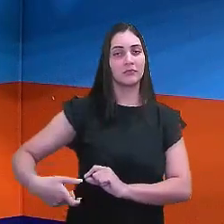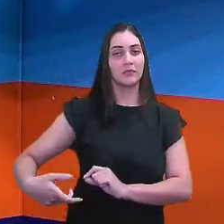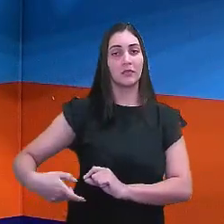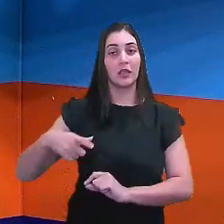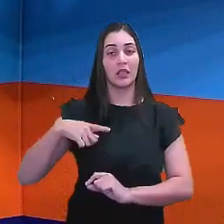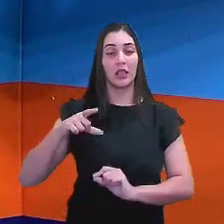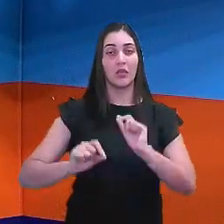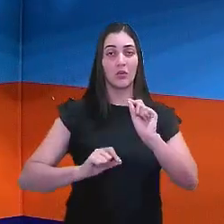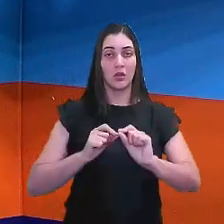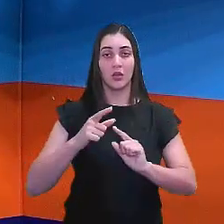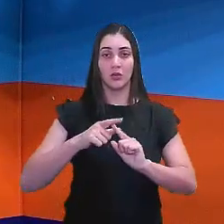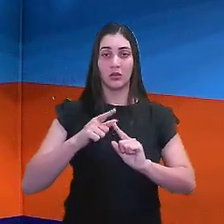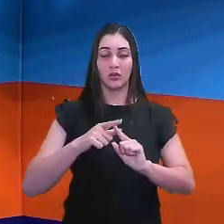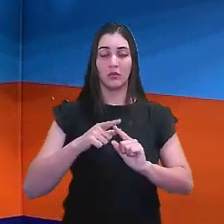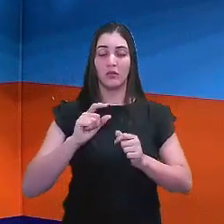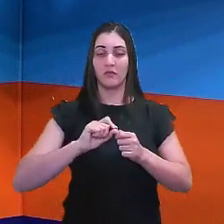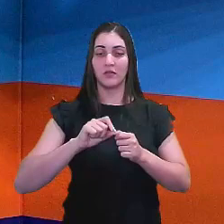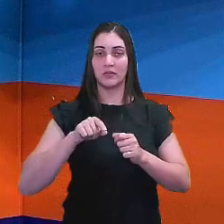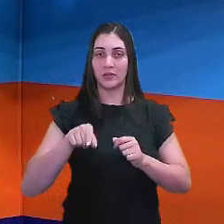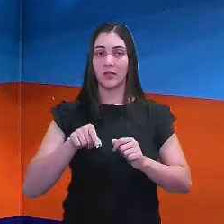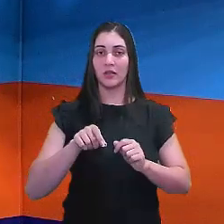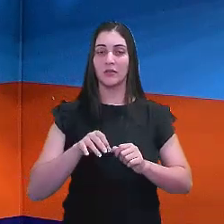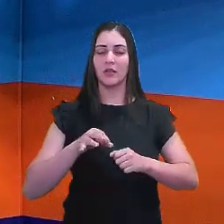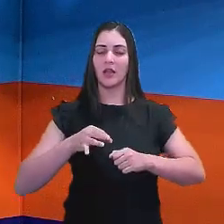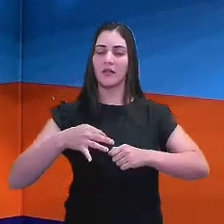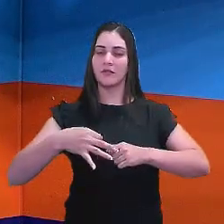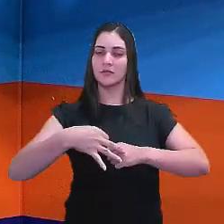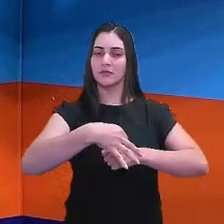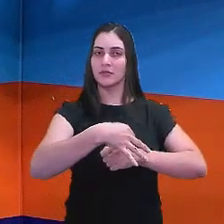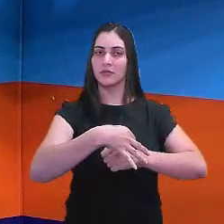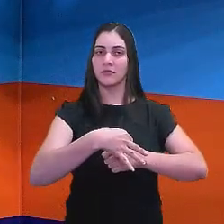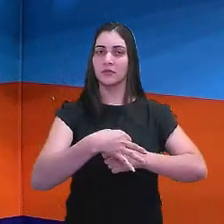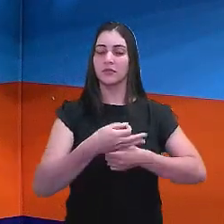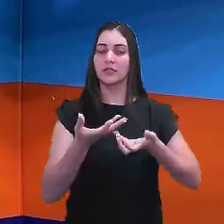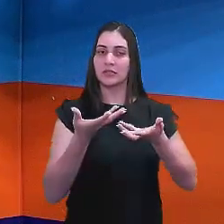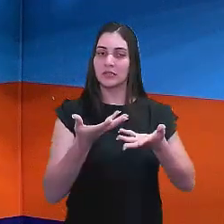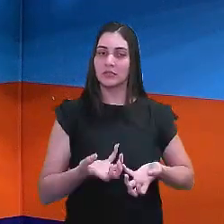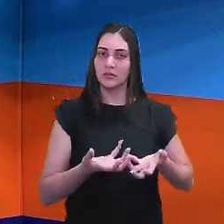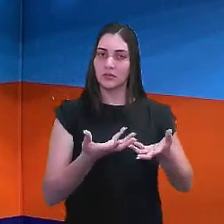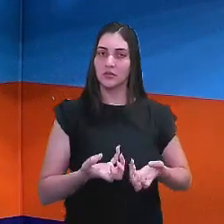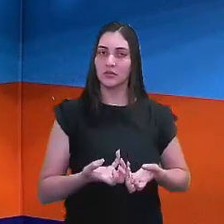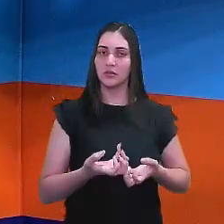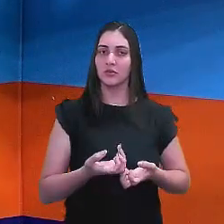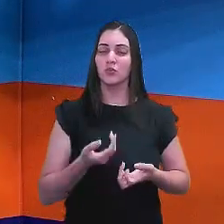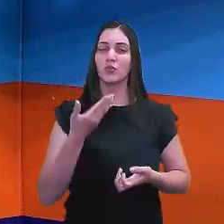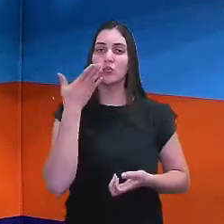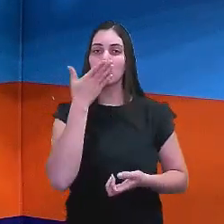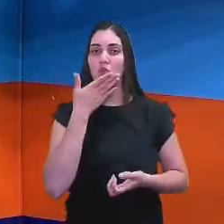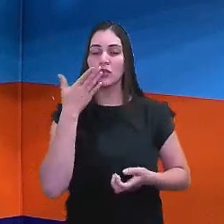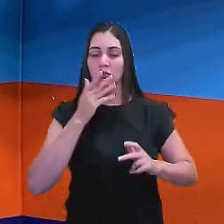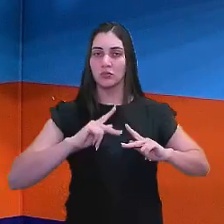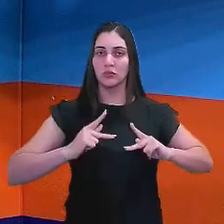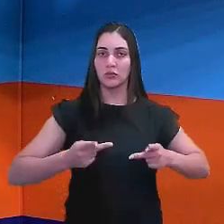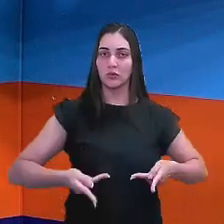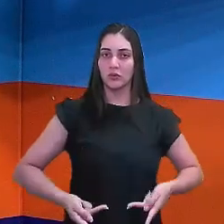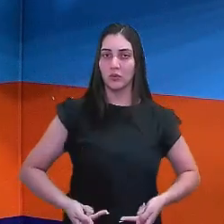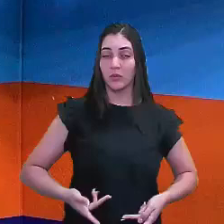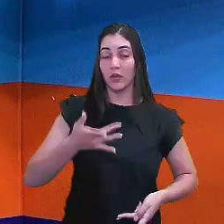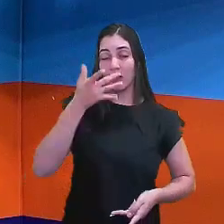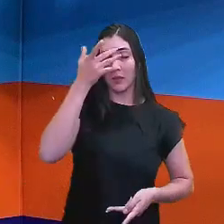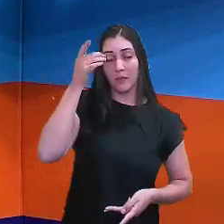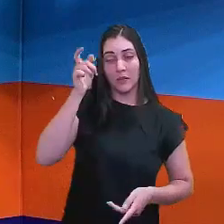função de fazer com que as células estejam aptas a absorver o açúcar do organismo. E quem não tem isso de